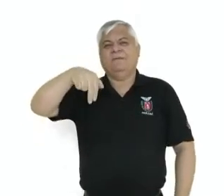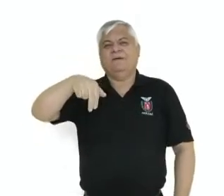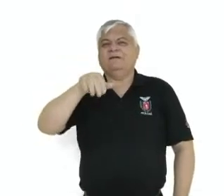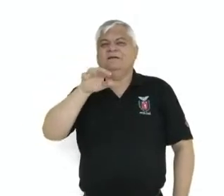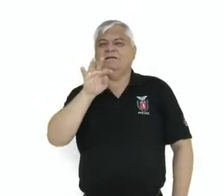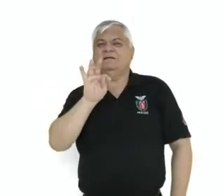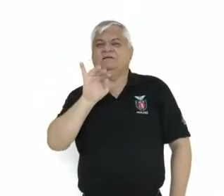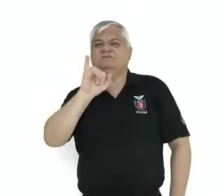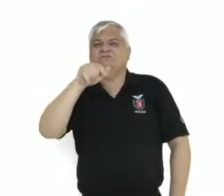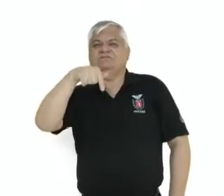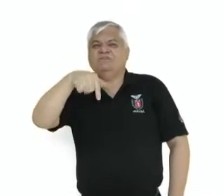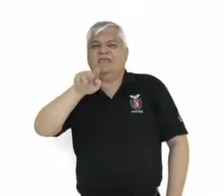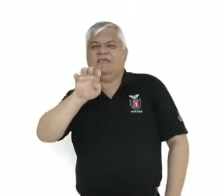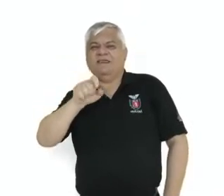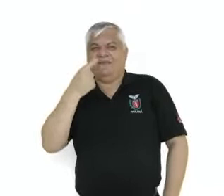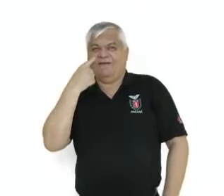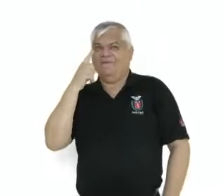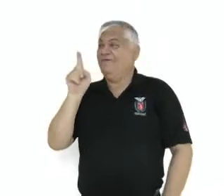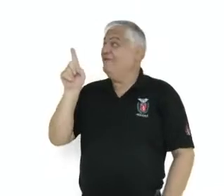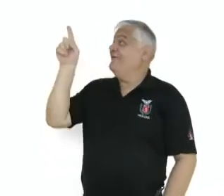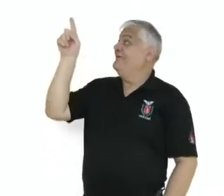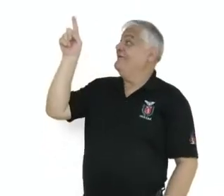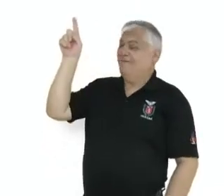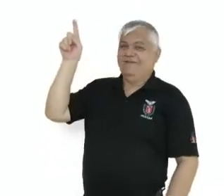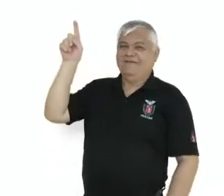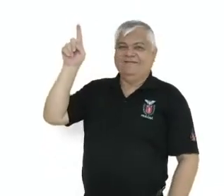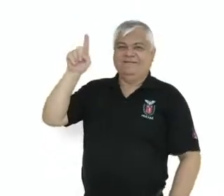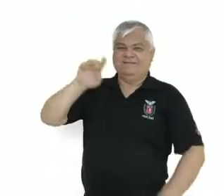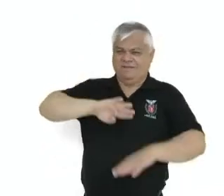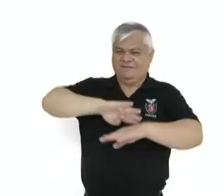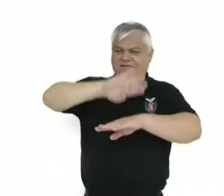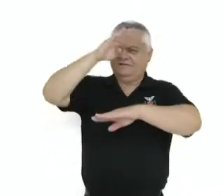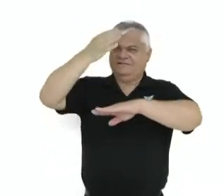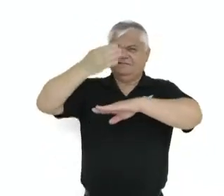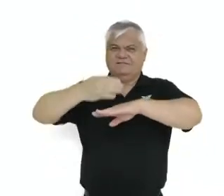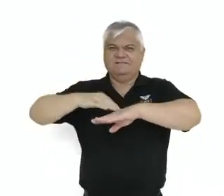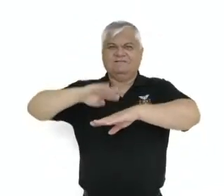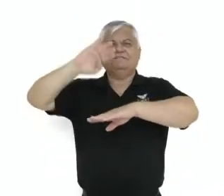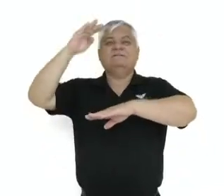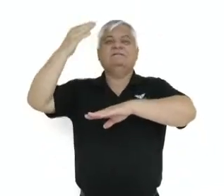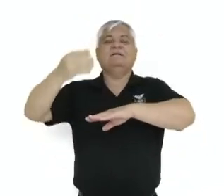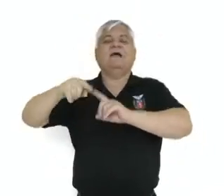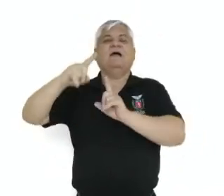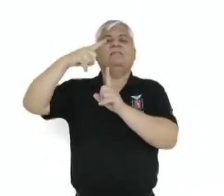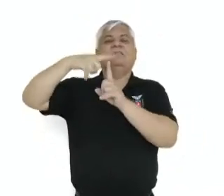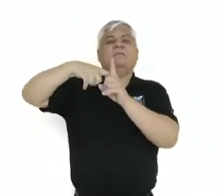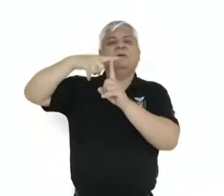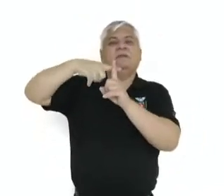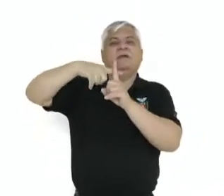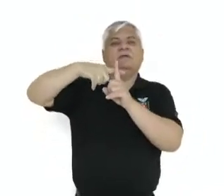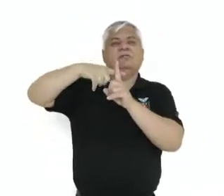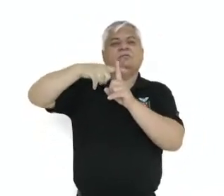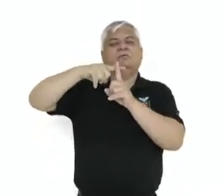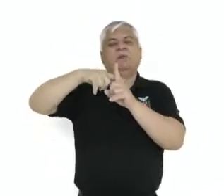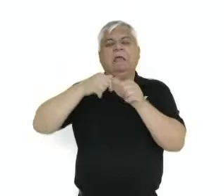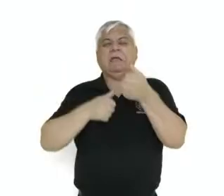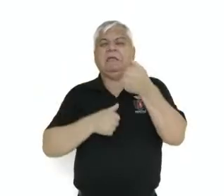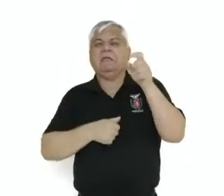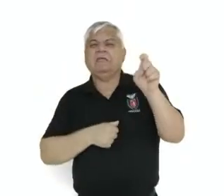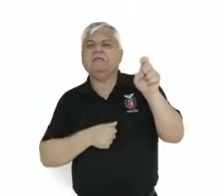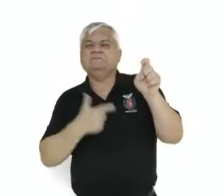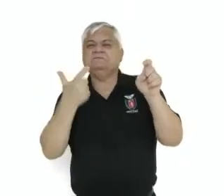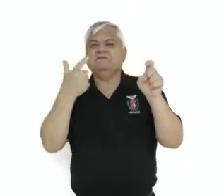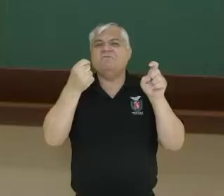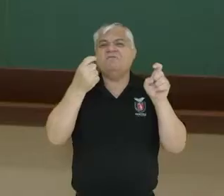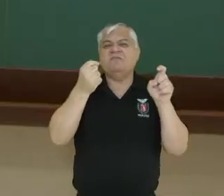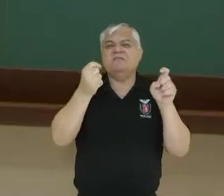né? Temos uma imagem para trazer isso. As médias mensais de temperaturas vão variar entre 15 e 20